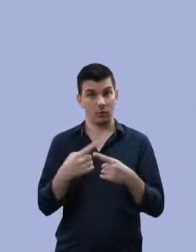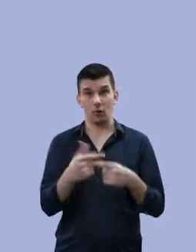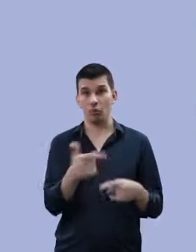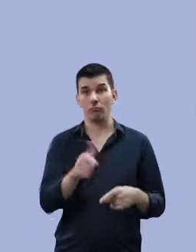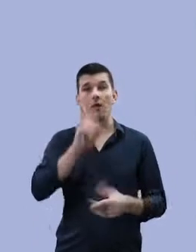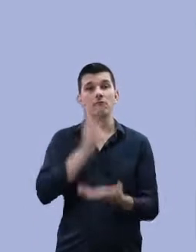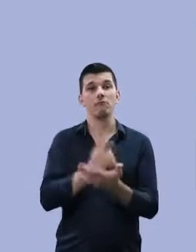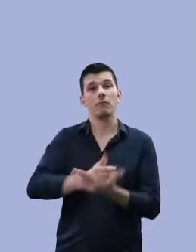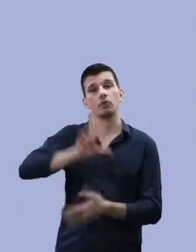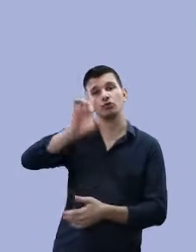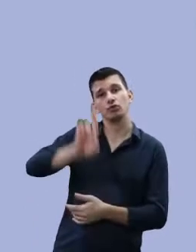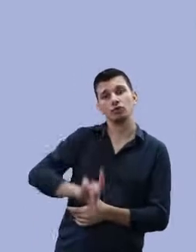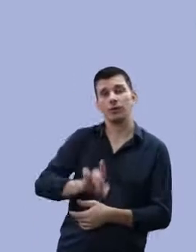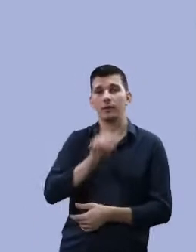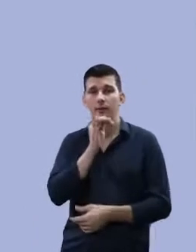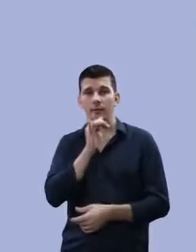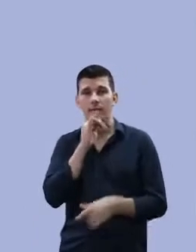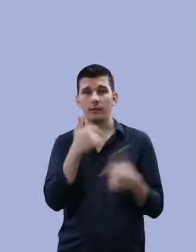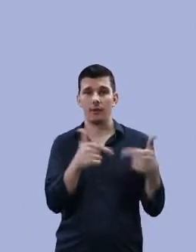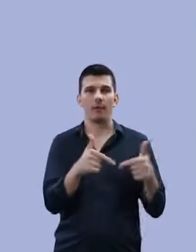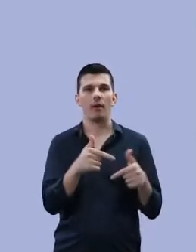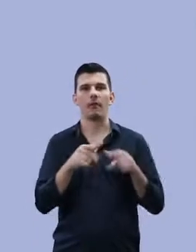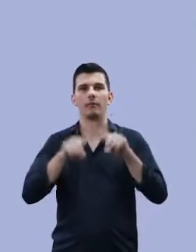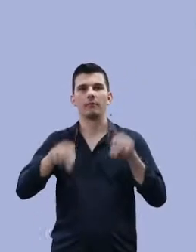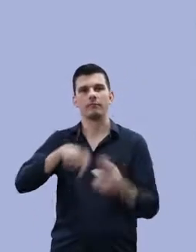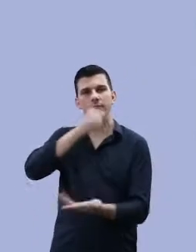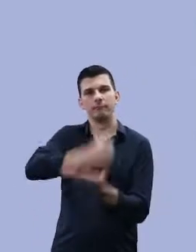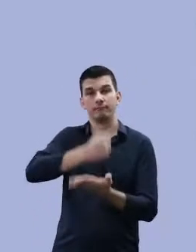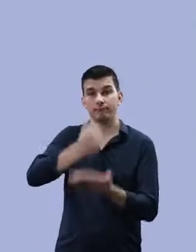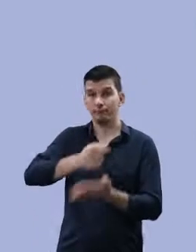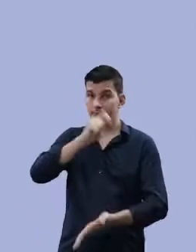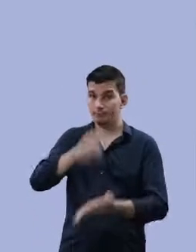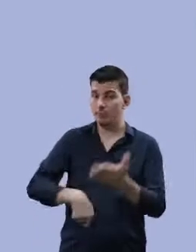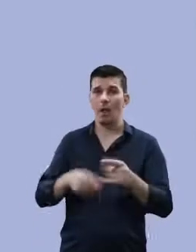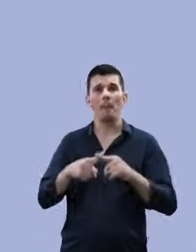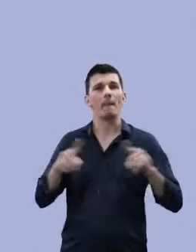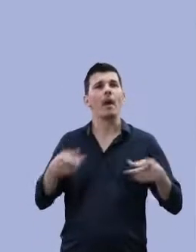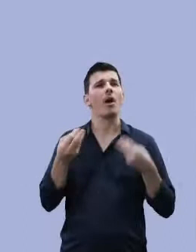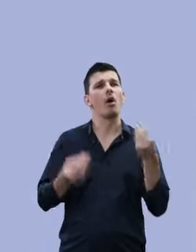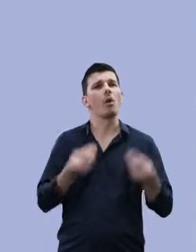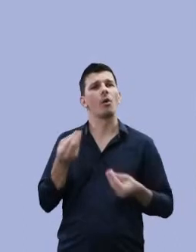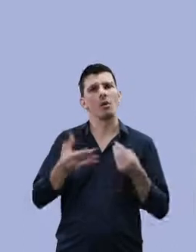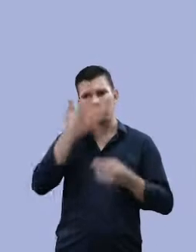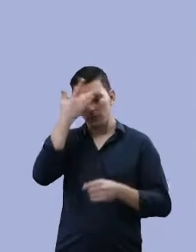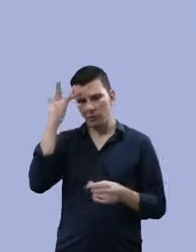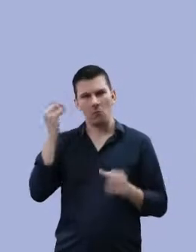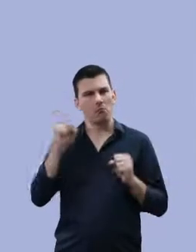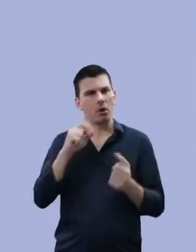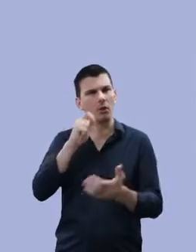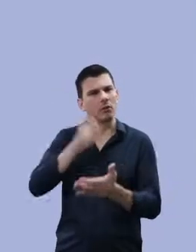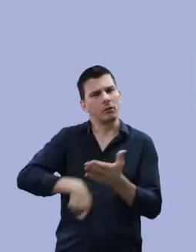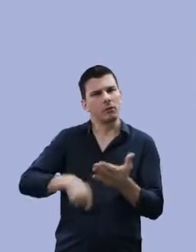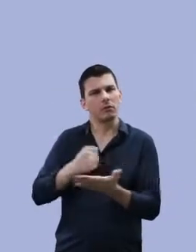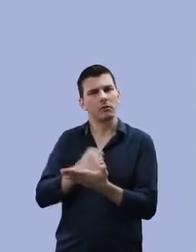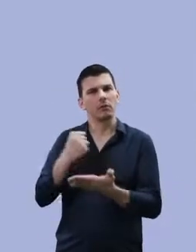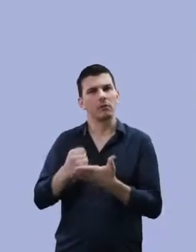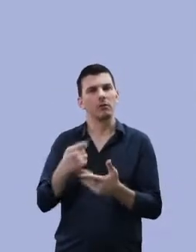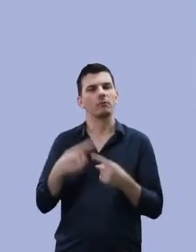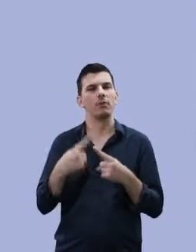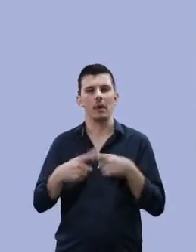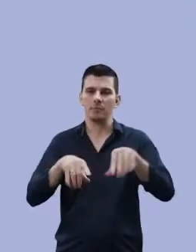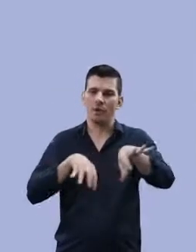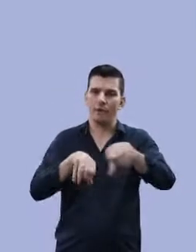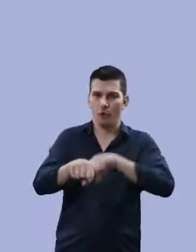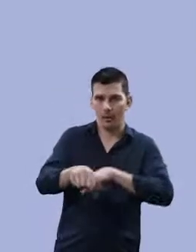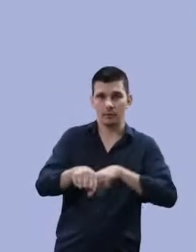ter carteira assinada? A partir de uma qualificação, de uma preparação escolar, né, um processo de escolarização, que